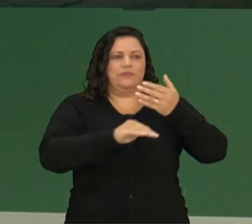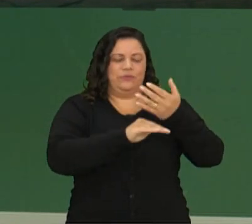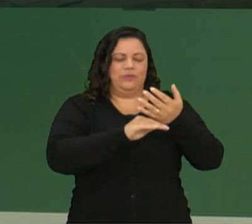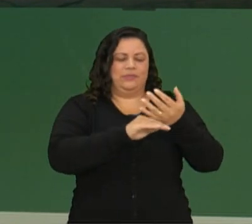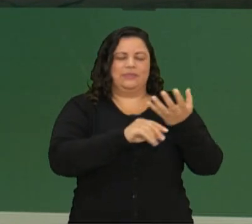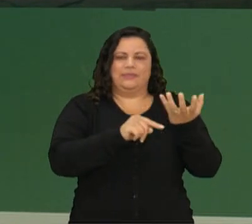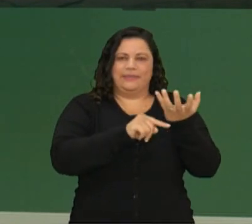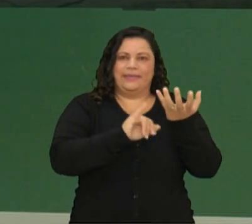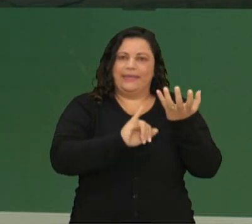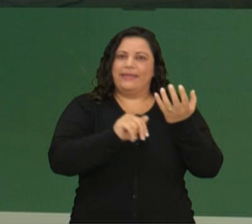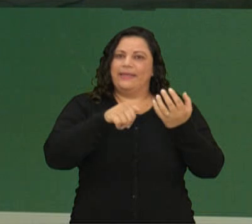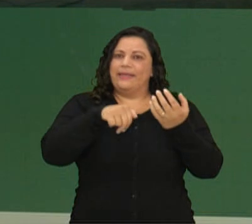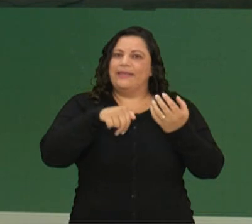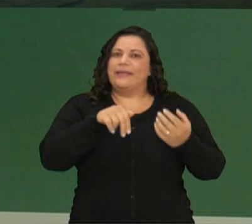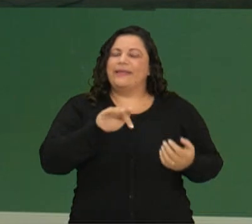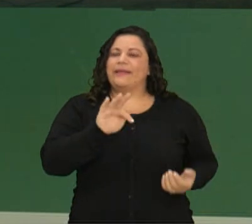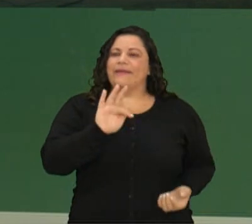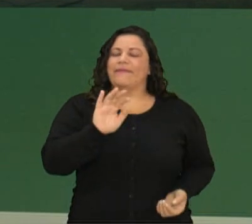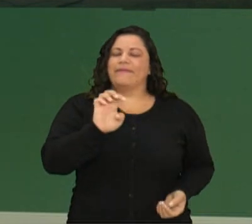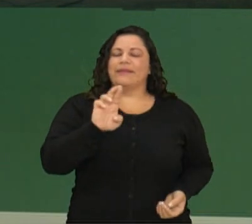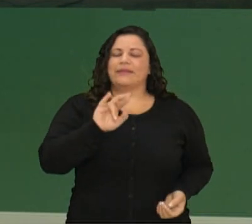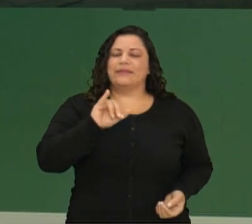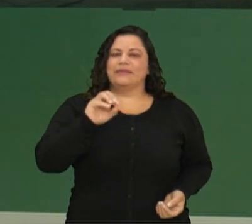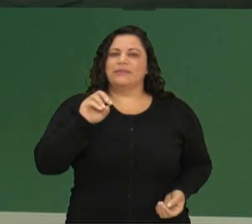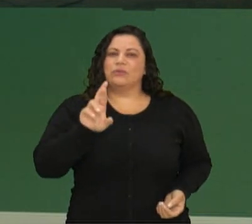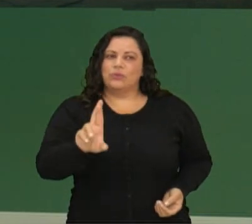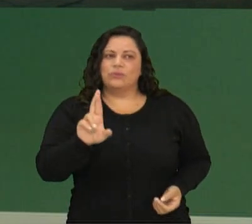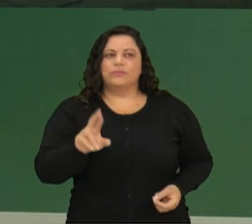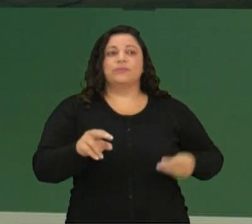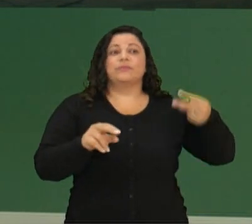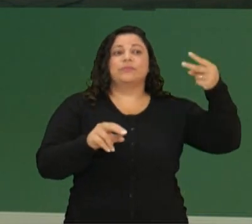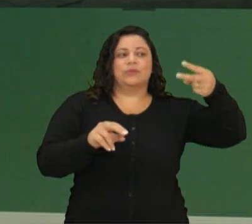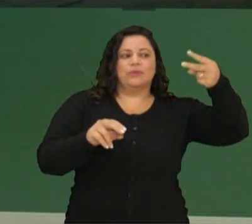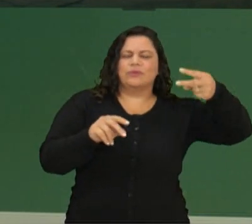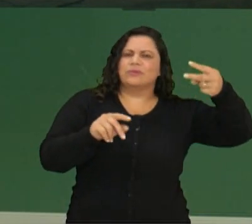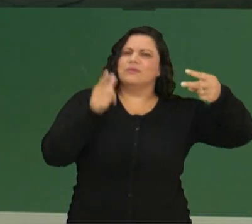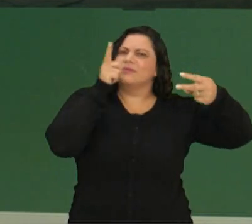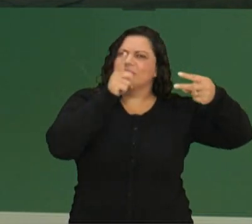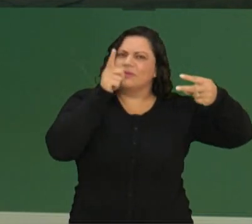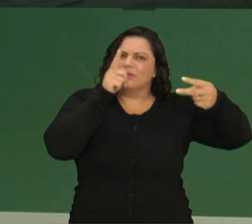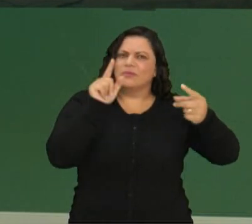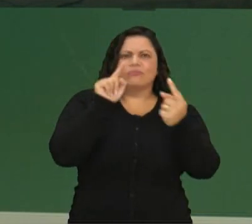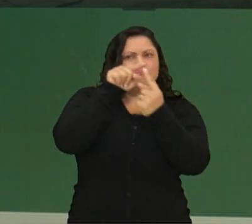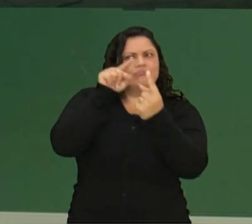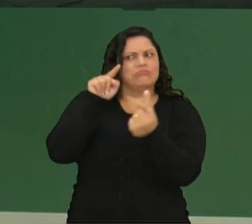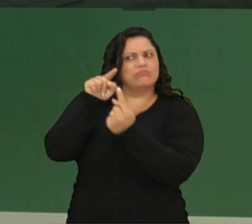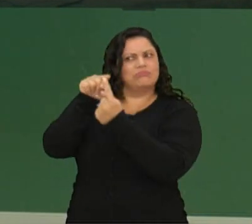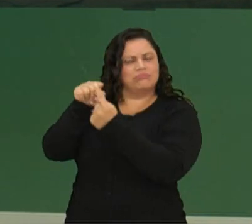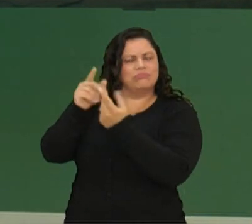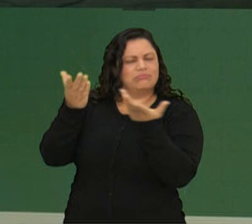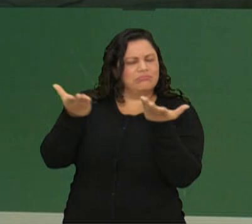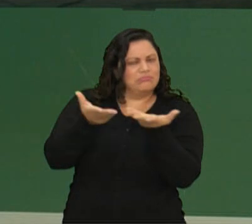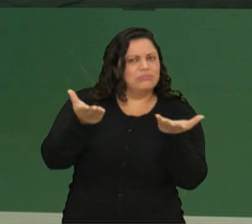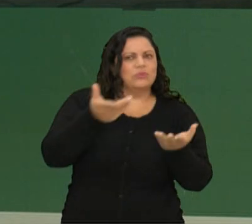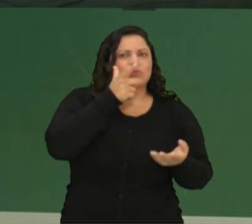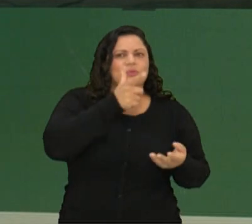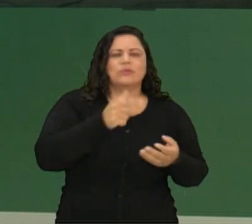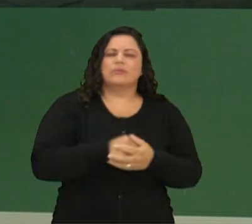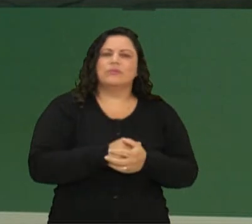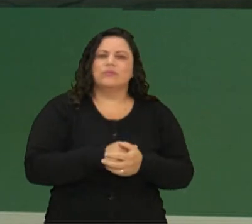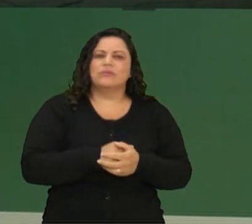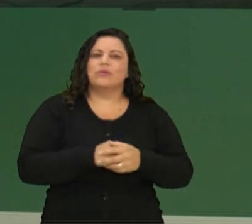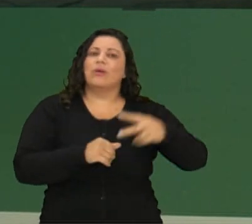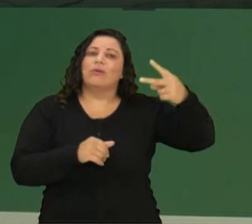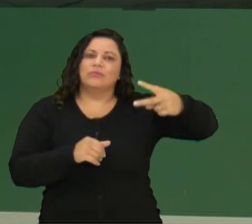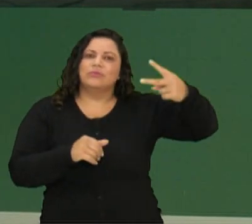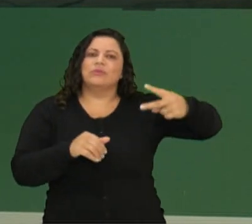mas inferior, tá? O segundo, você conseguiu identificar? O segundo vaso sanguíneo que está aqui